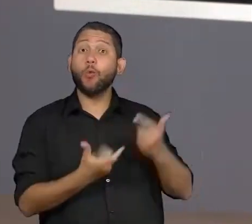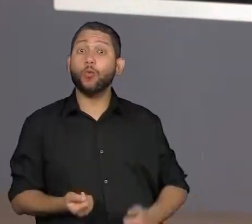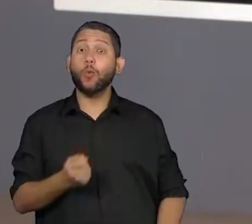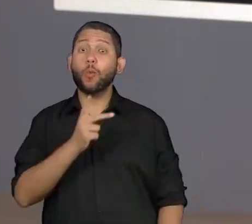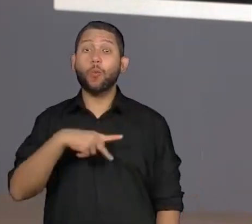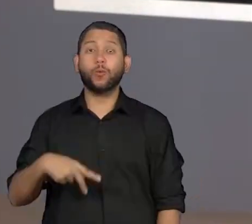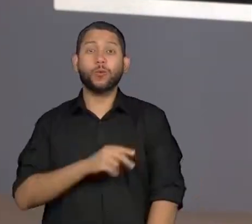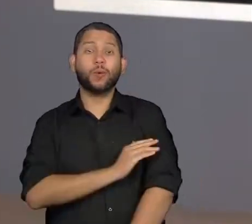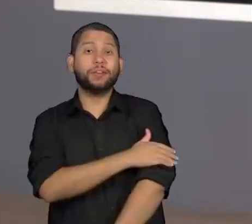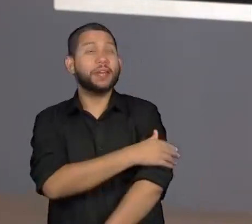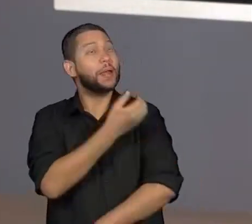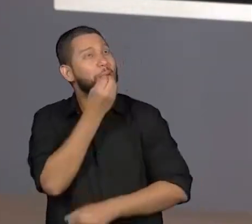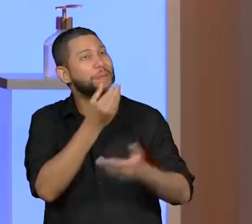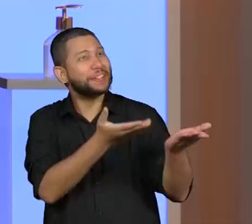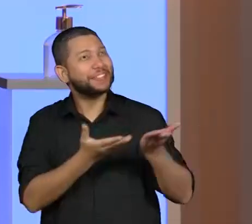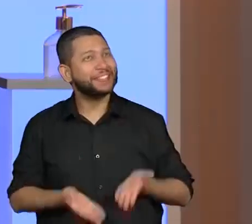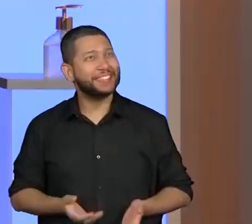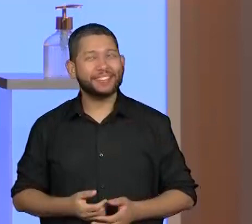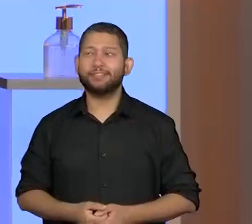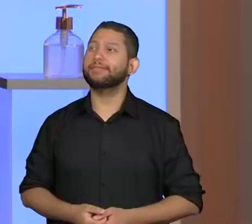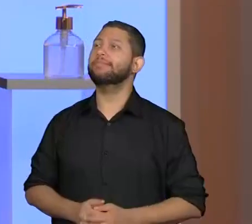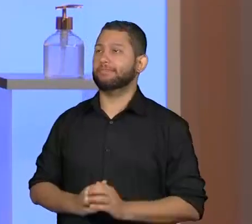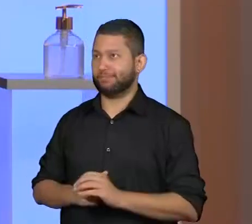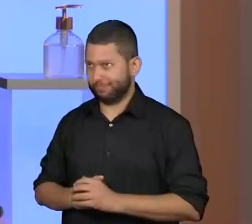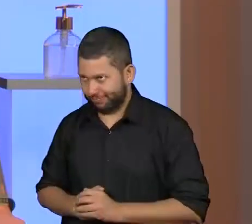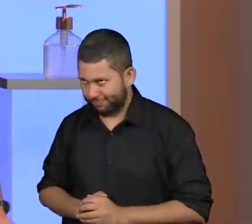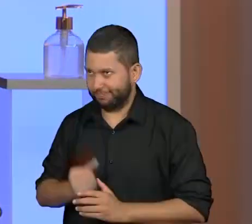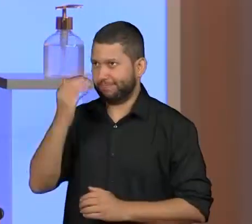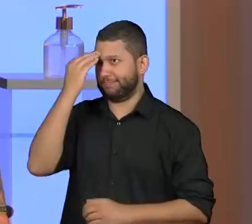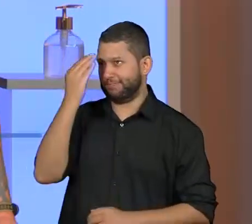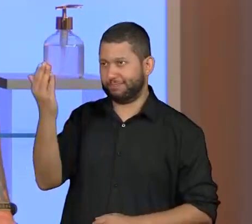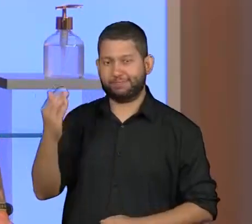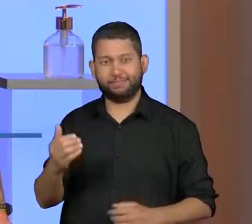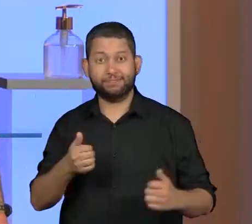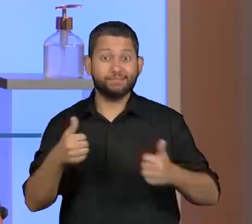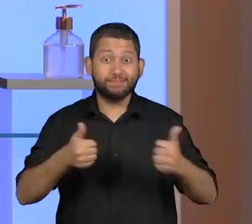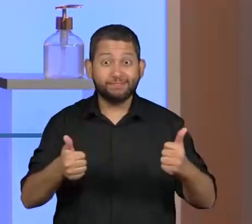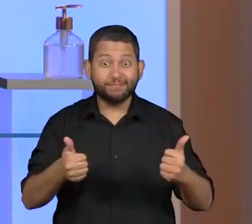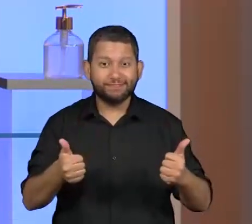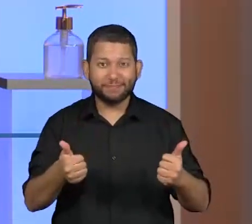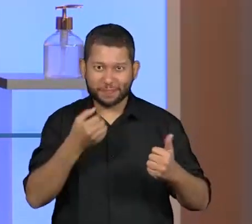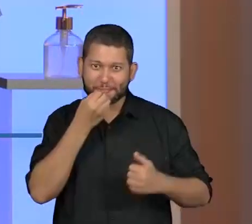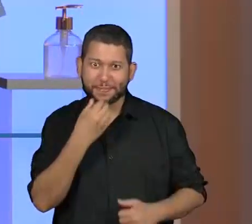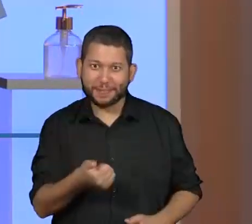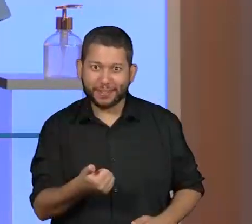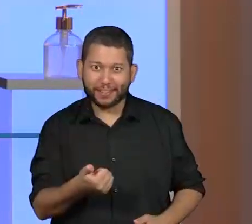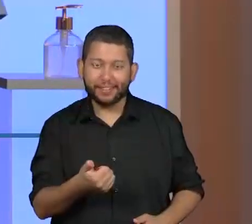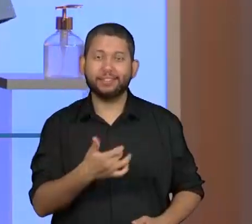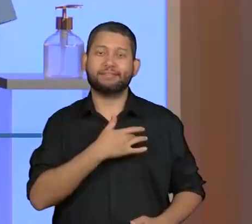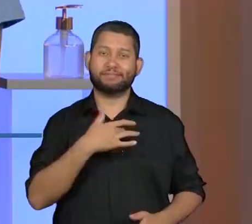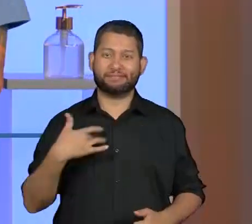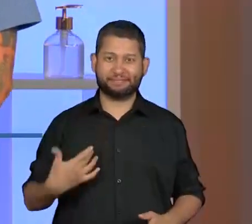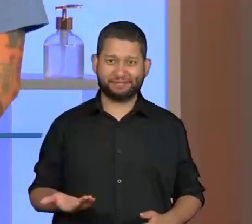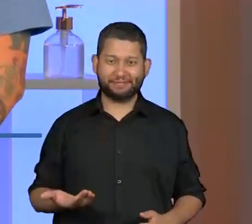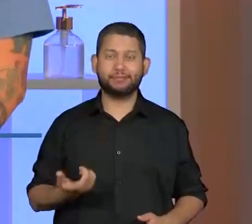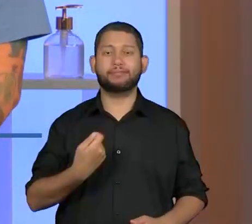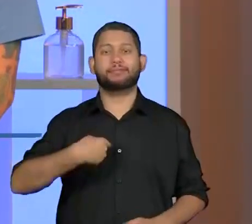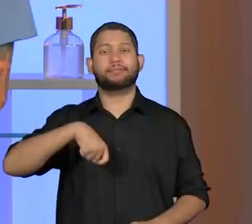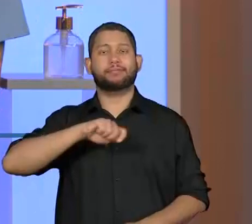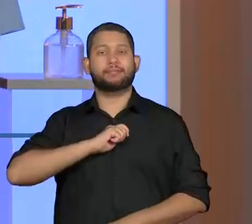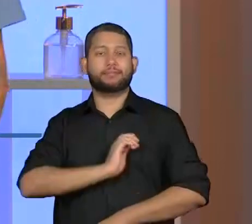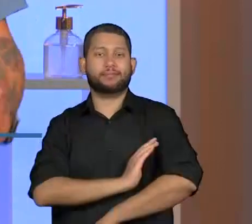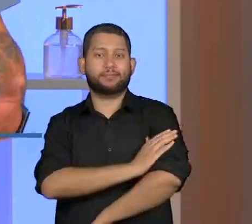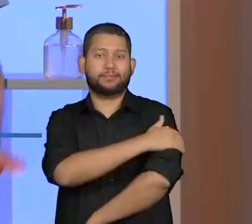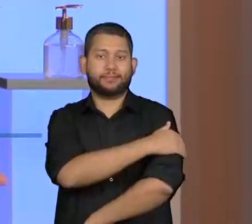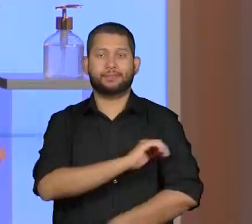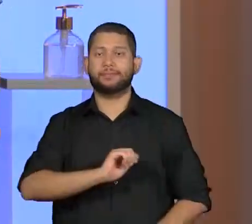Adriano. Seja muito bem-vindo, professor. Obrigado, professora. Fala, turminha, beleza com vocês? Sou o Adriano Neves, professor de Arte dos Anos